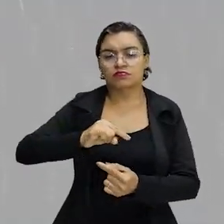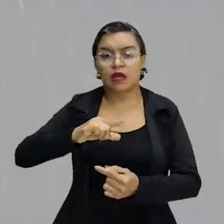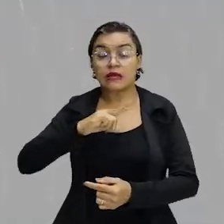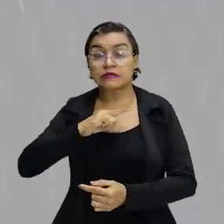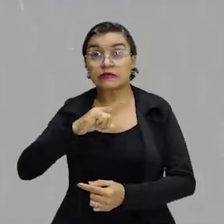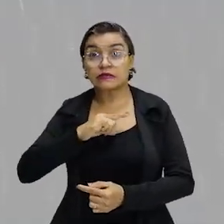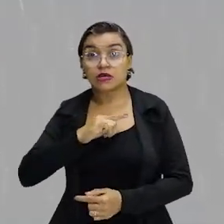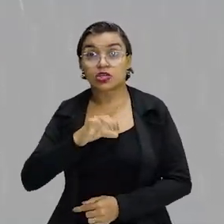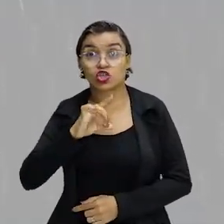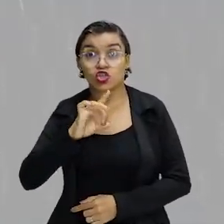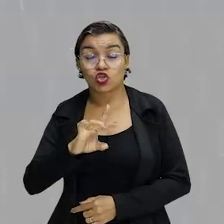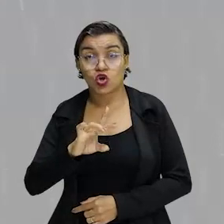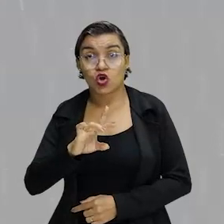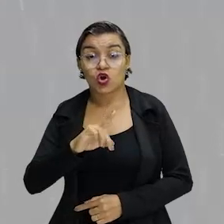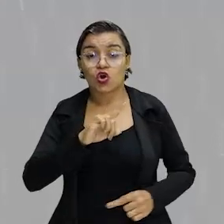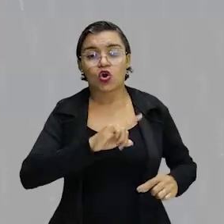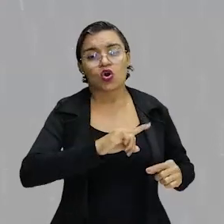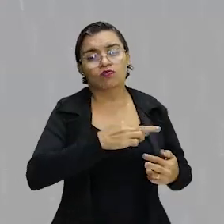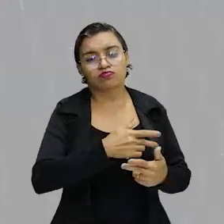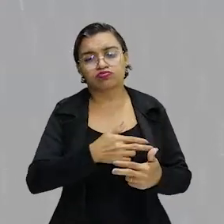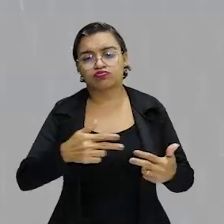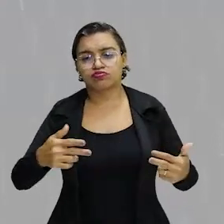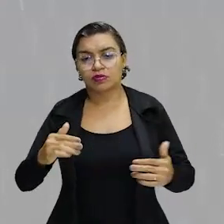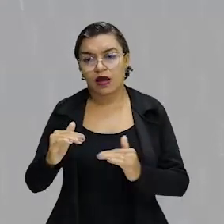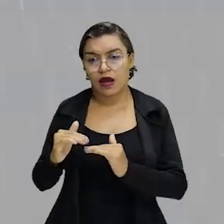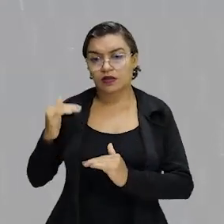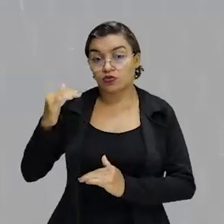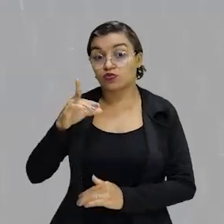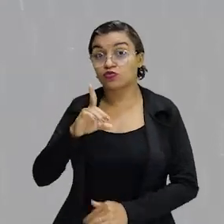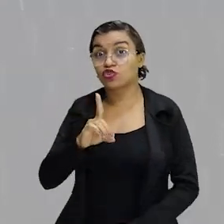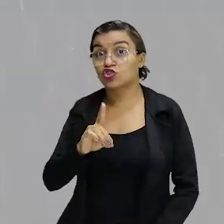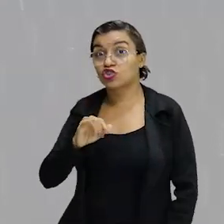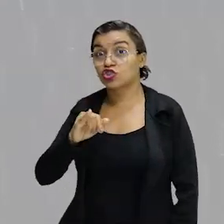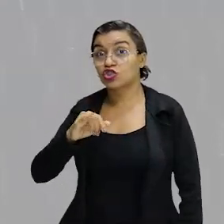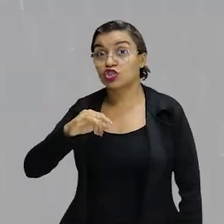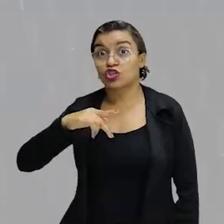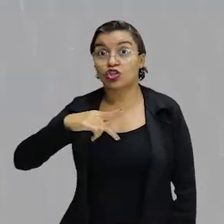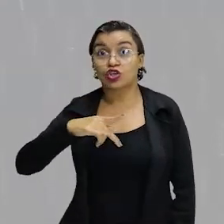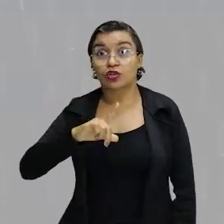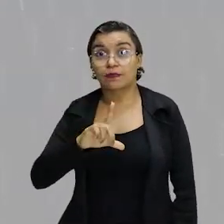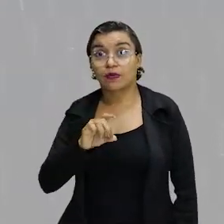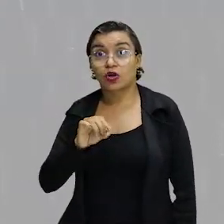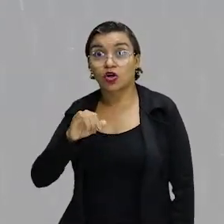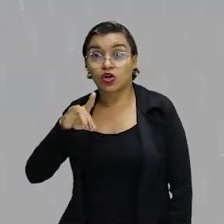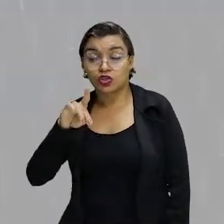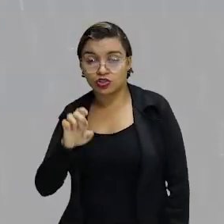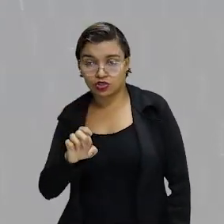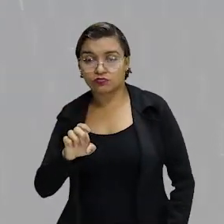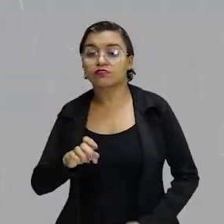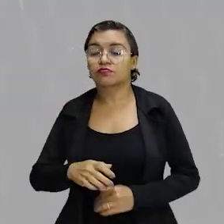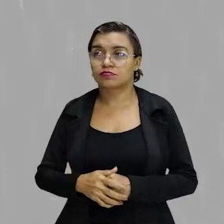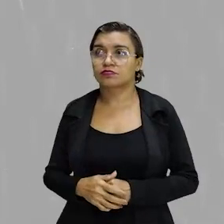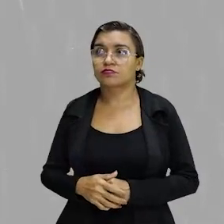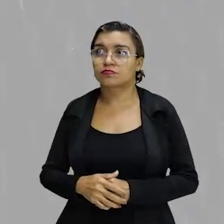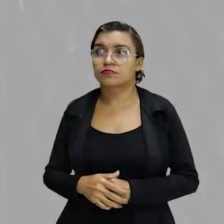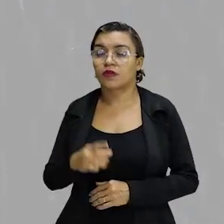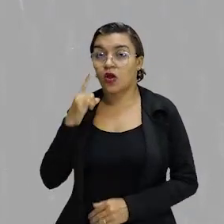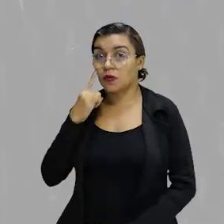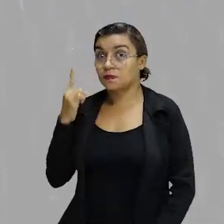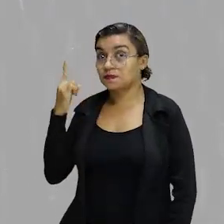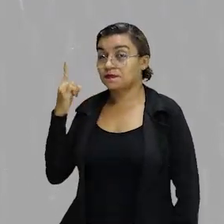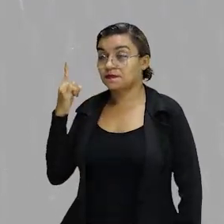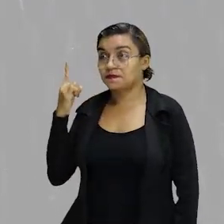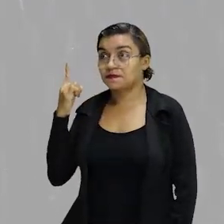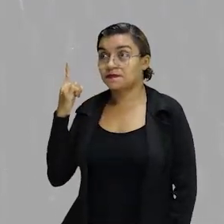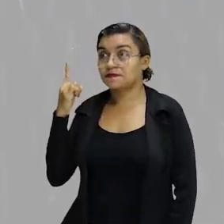tem apenas indivíduos adultos diploides. Veja, o indivíduo adulto aqui é diploide.